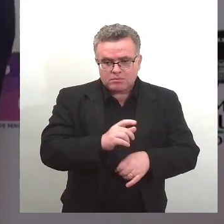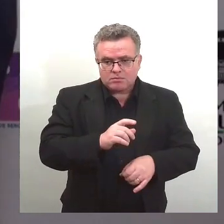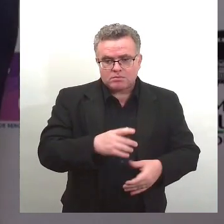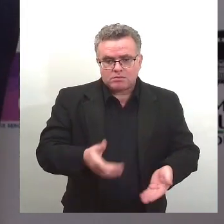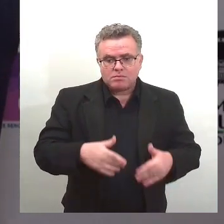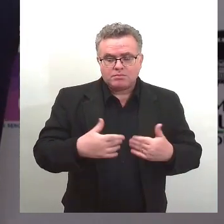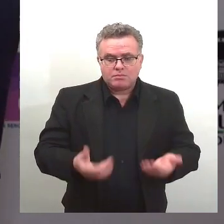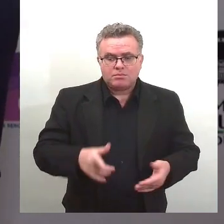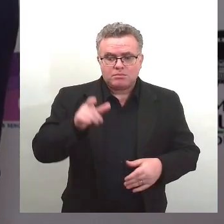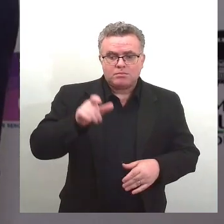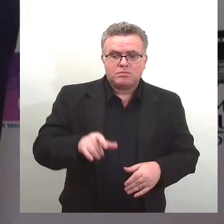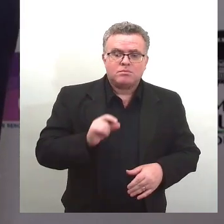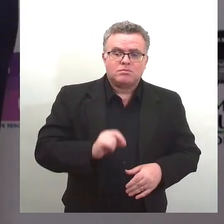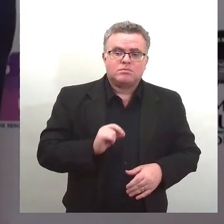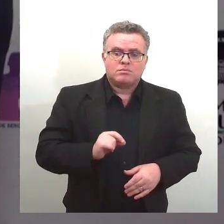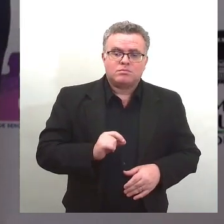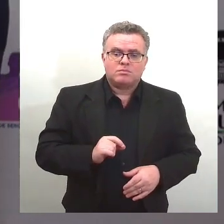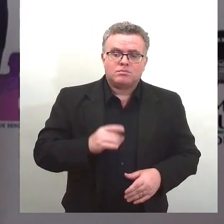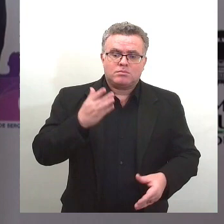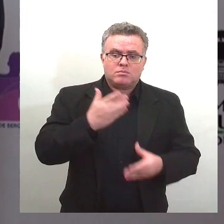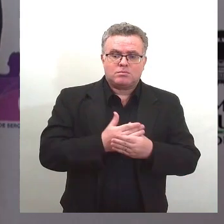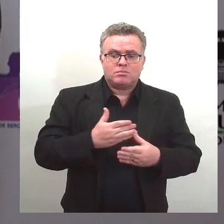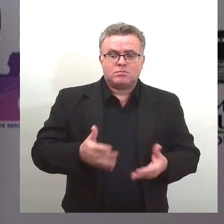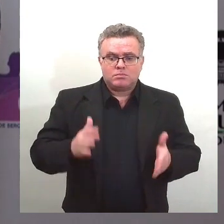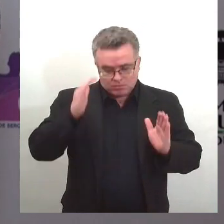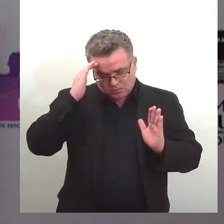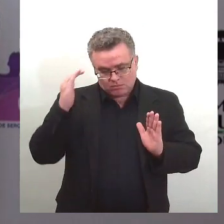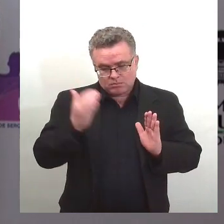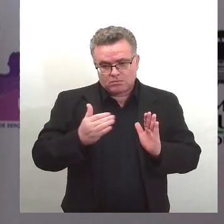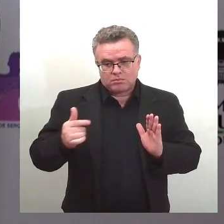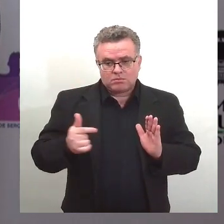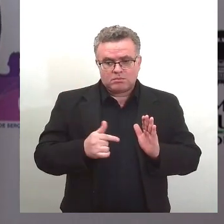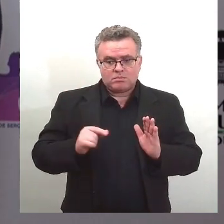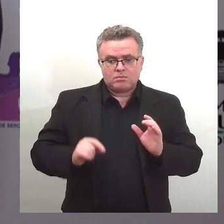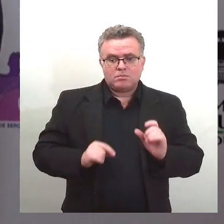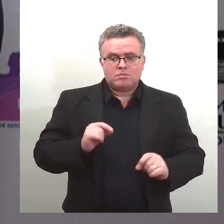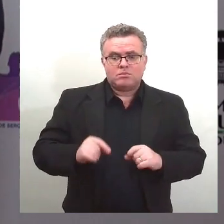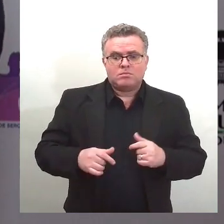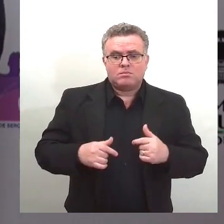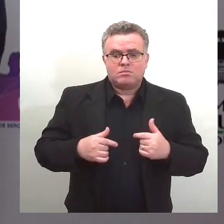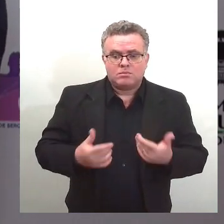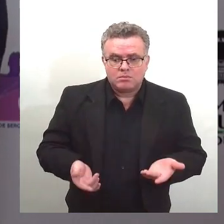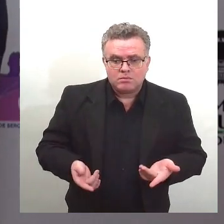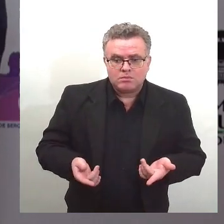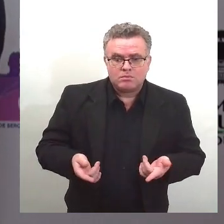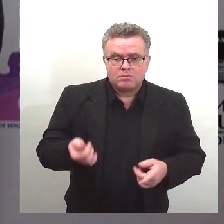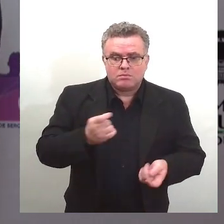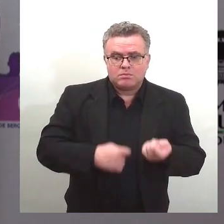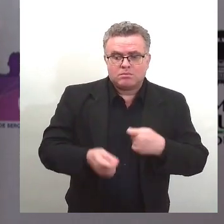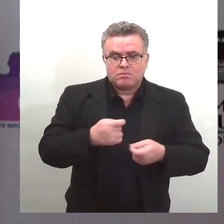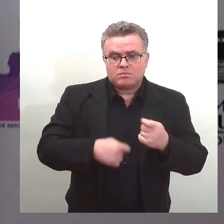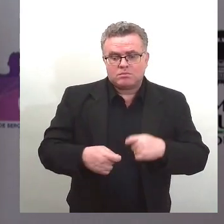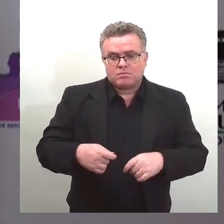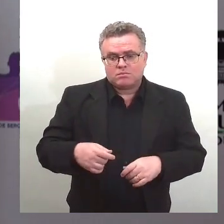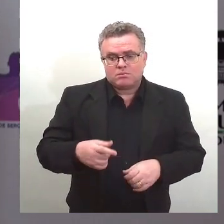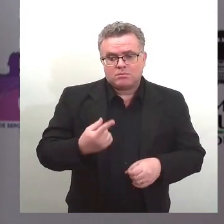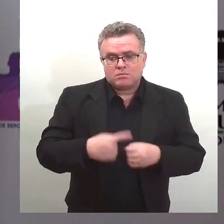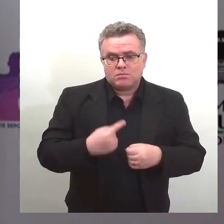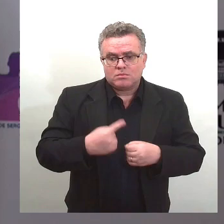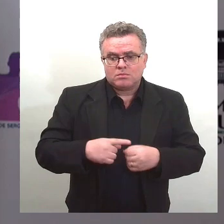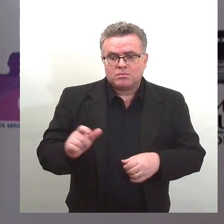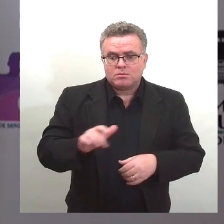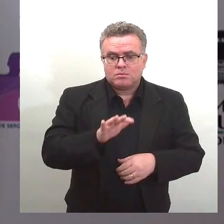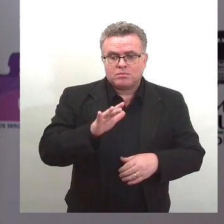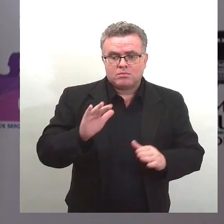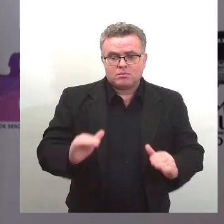ordem judicial a gente se cumpre, não se discute. E a administração do município Lagarto acha que está acima de tudo e de